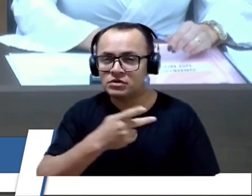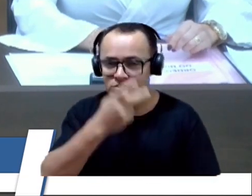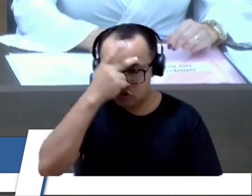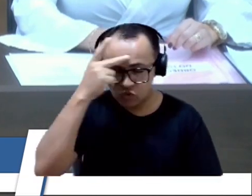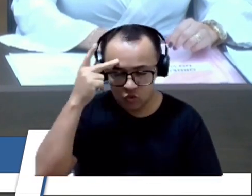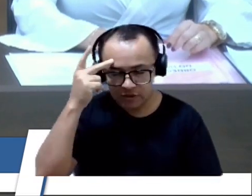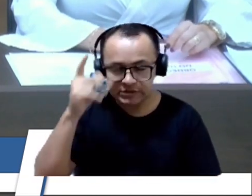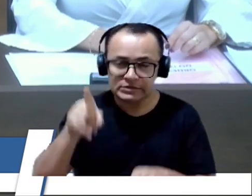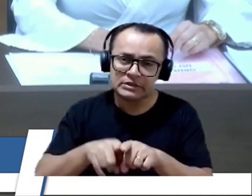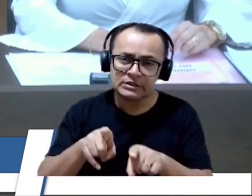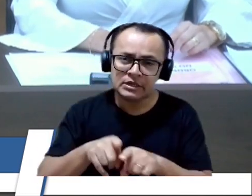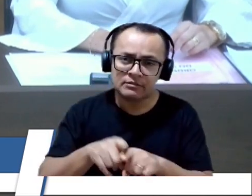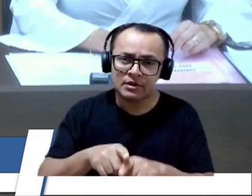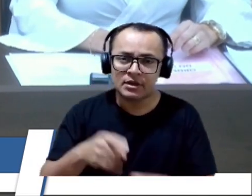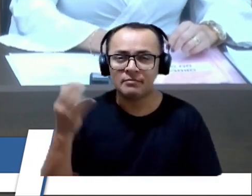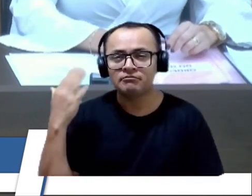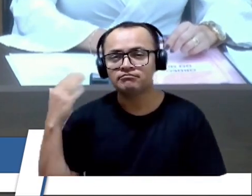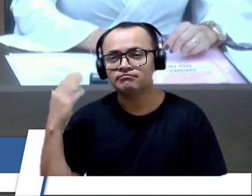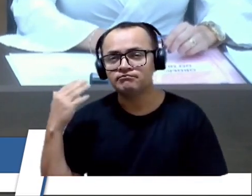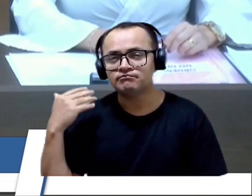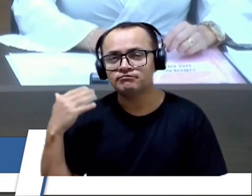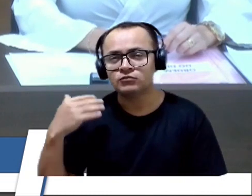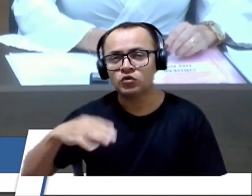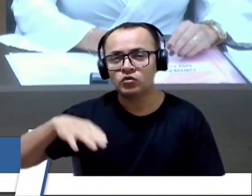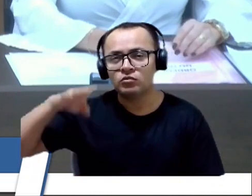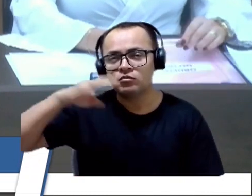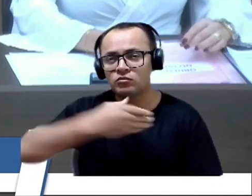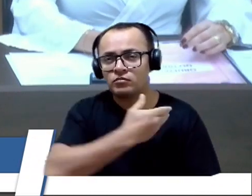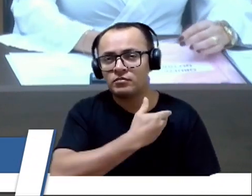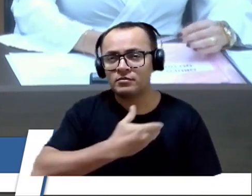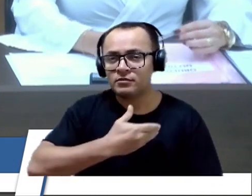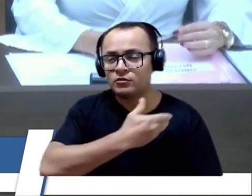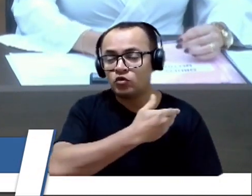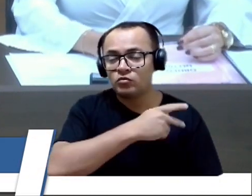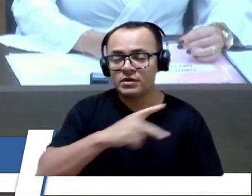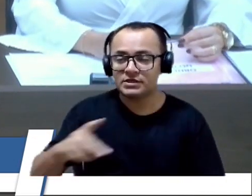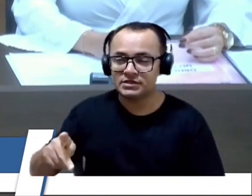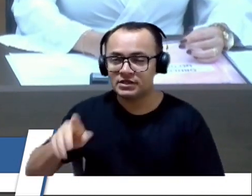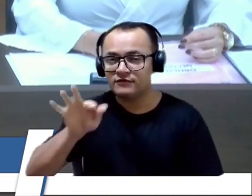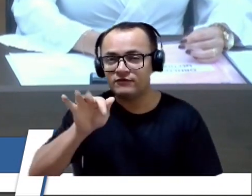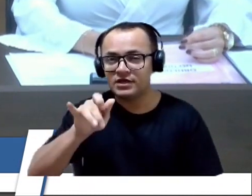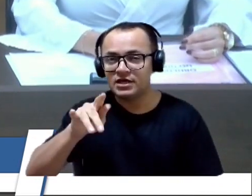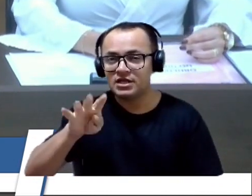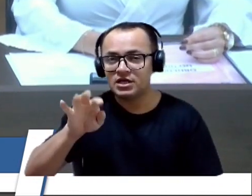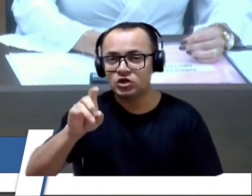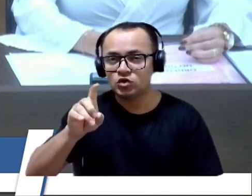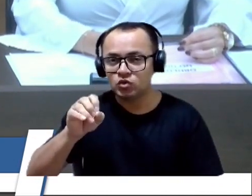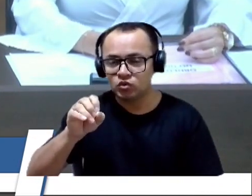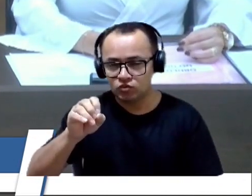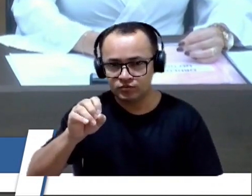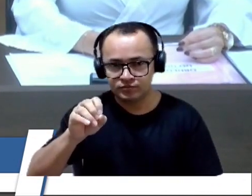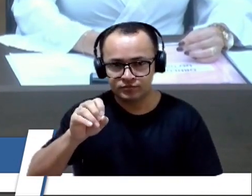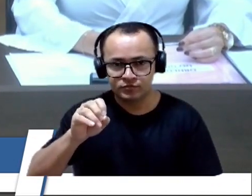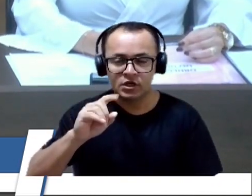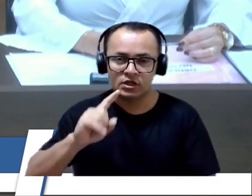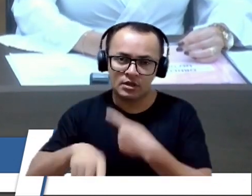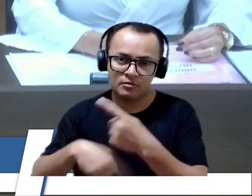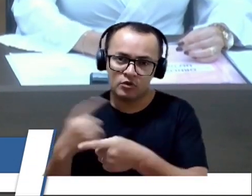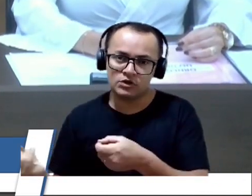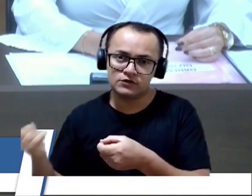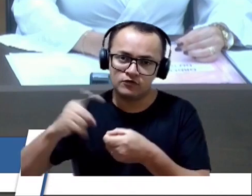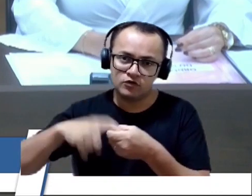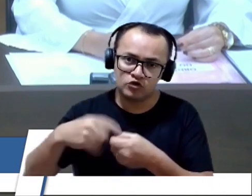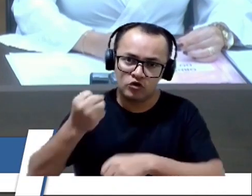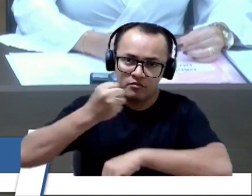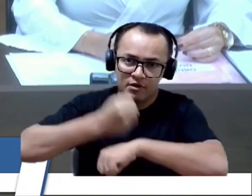então presidente Figueiredo até 1979, quando retornou parte para Franca, solicitando